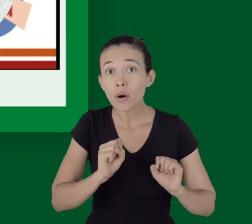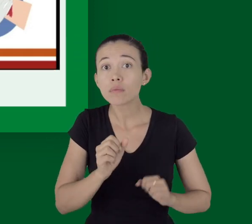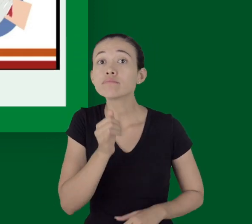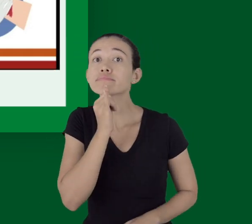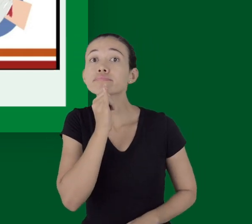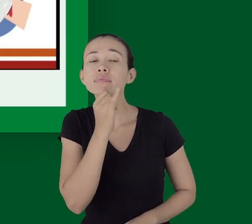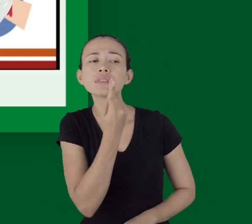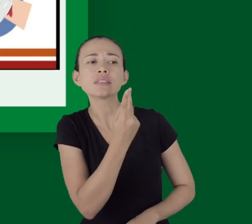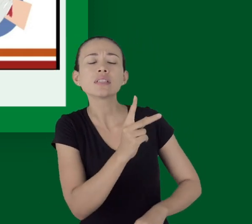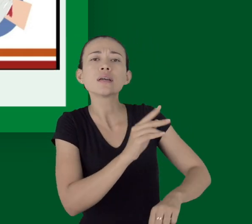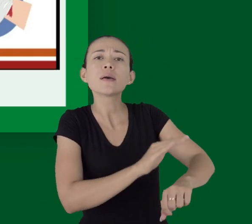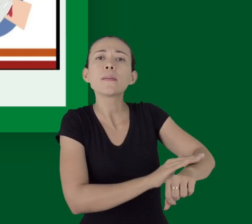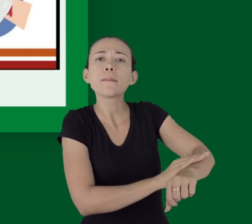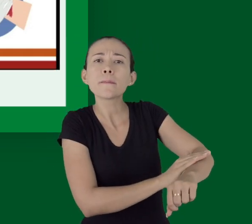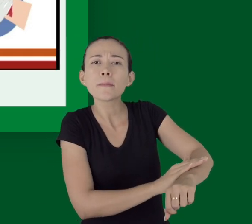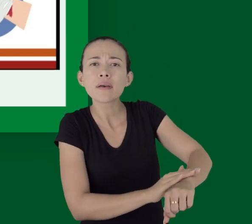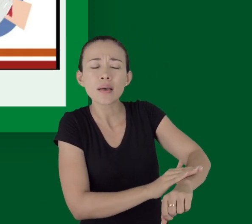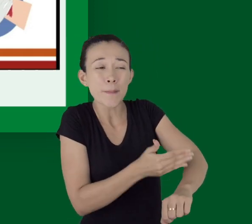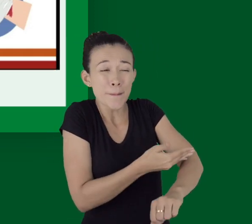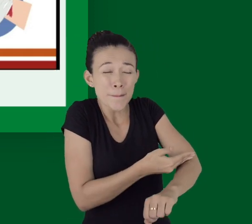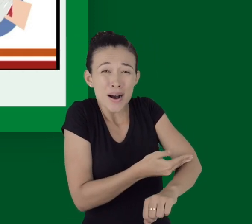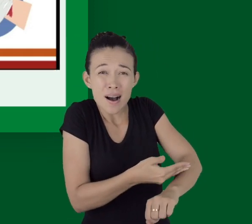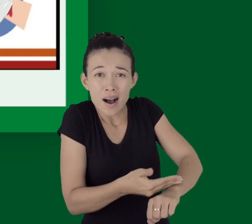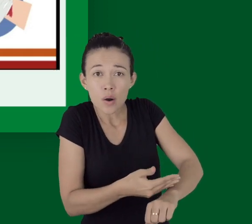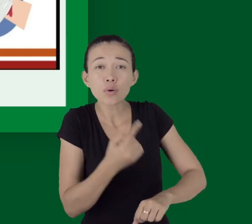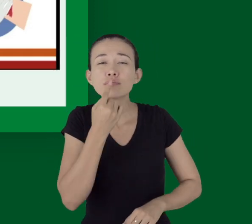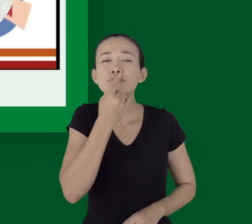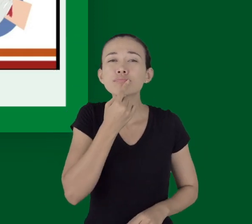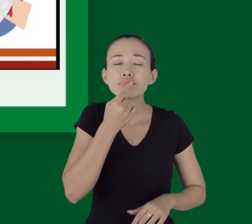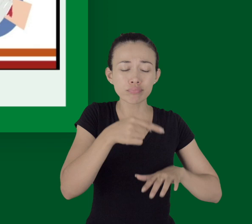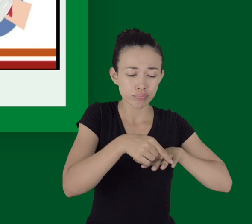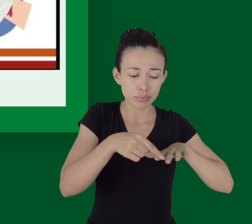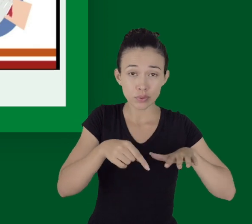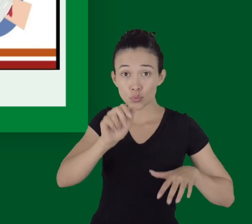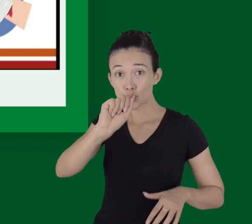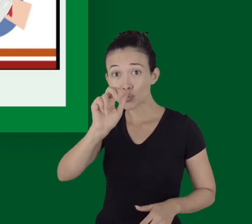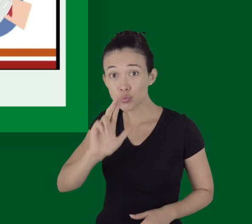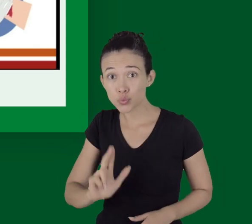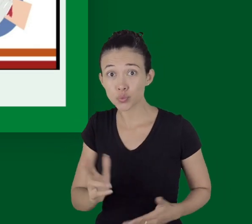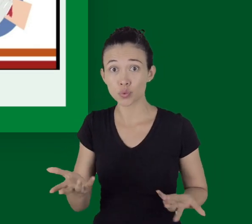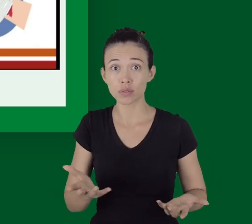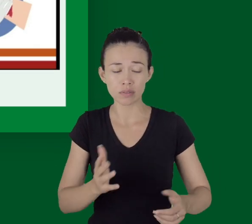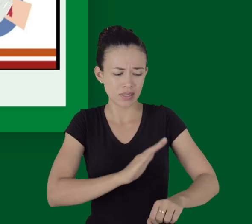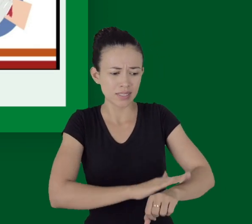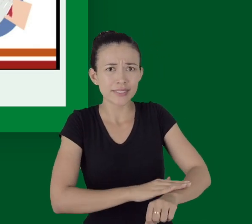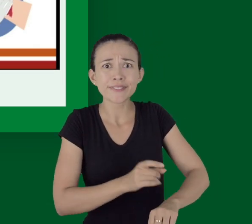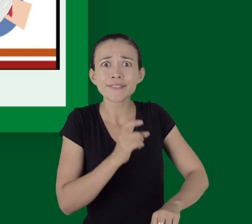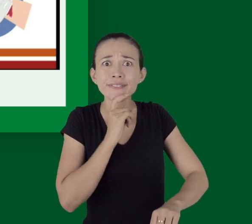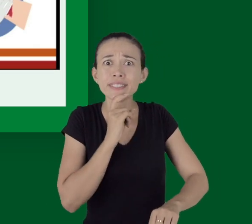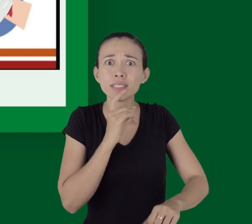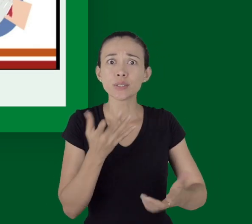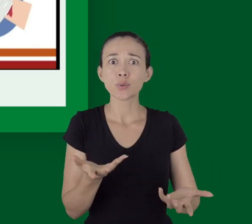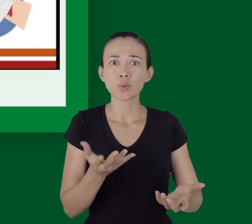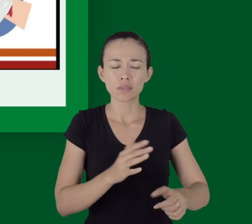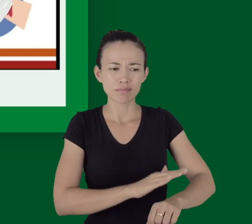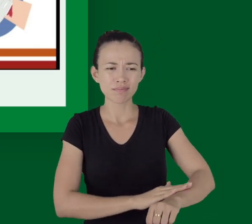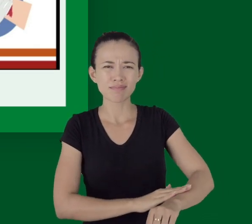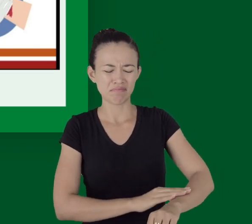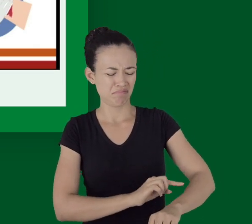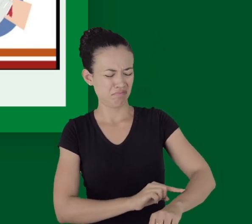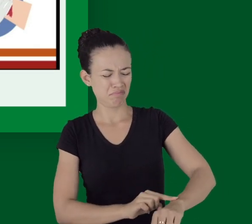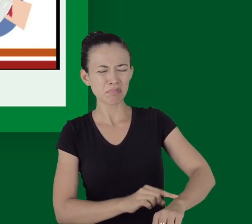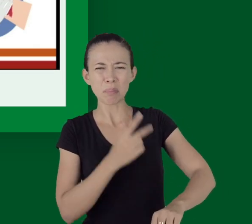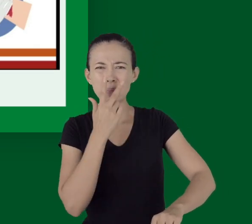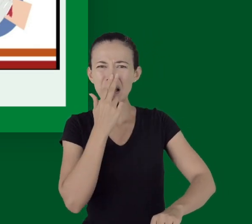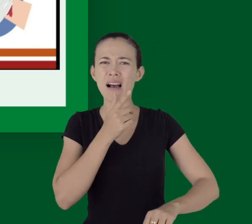temperatura, pele fria, pele úmida. Sinais de choque, eu preciso qualificar, quantificar esse choque. Pulso periférico,